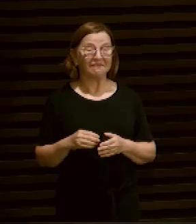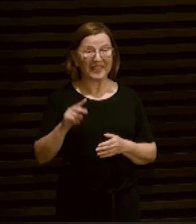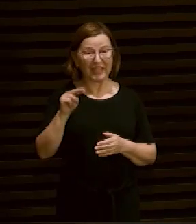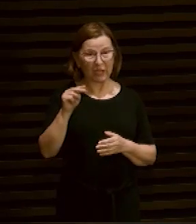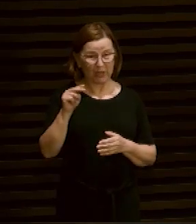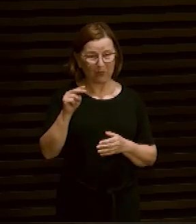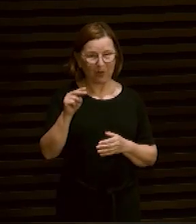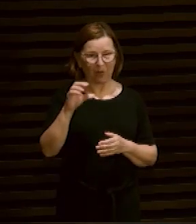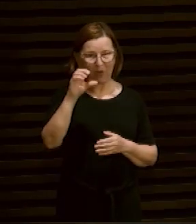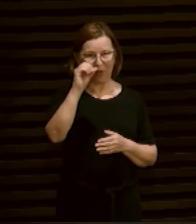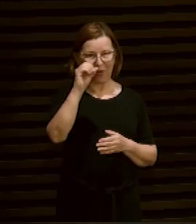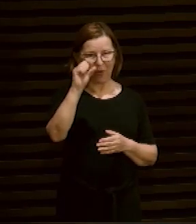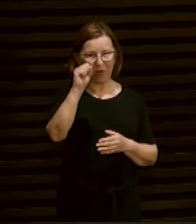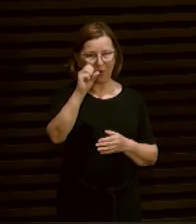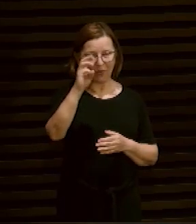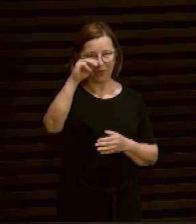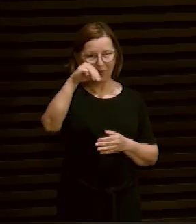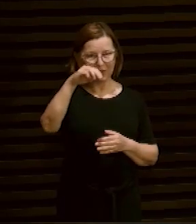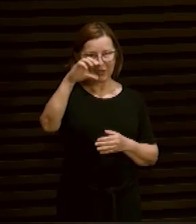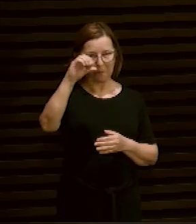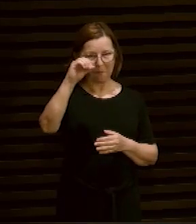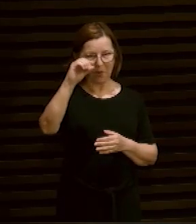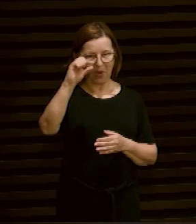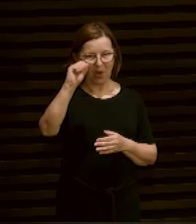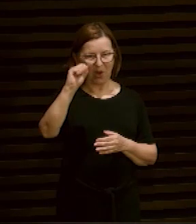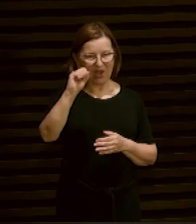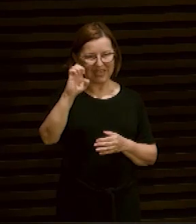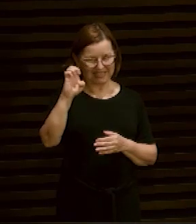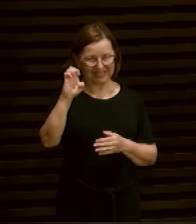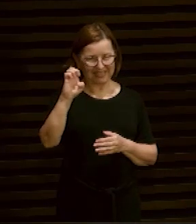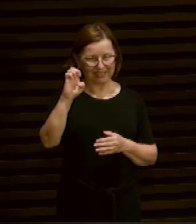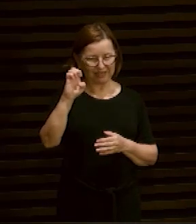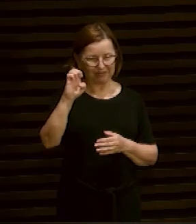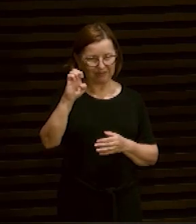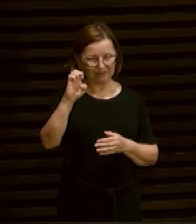Deixa eu ver se eu falo aqui, professor. Osmose, do menos